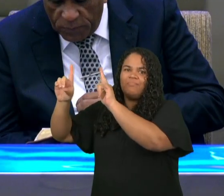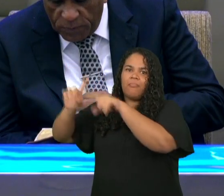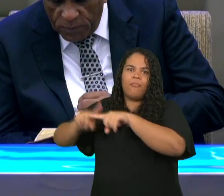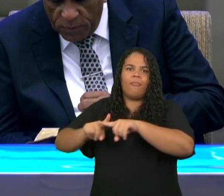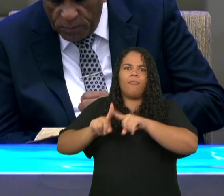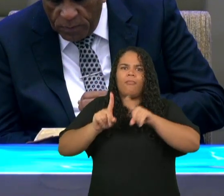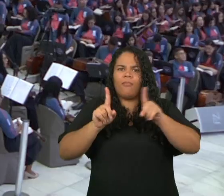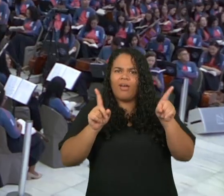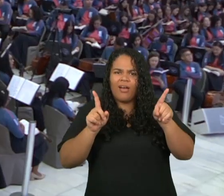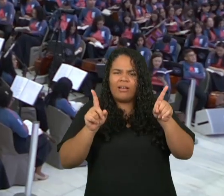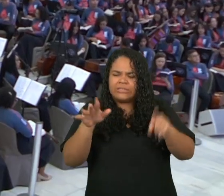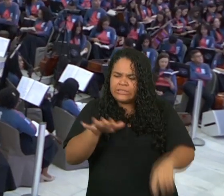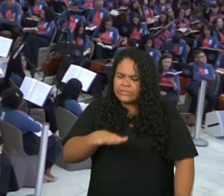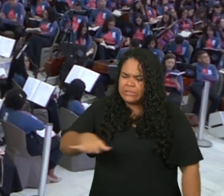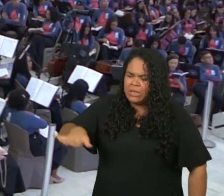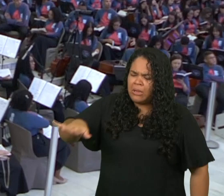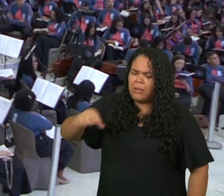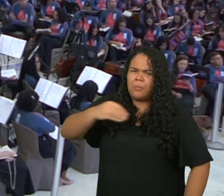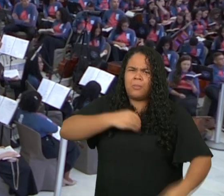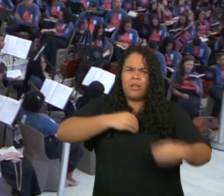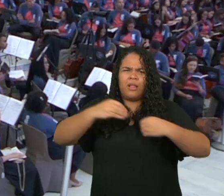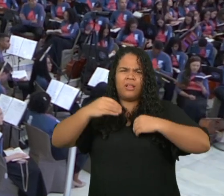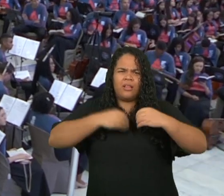os ímpios